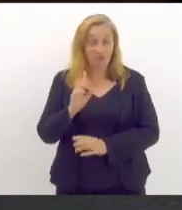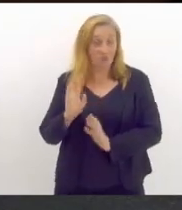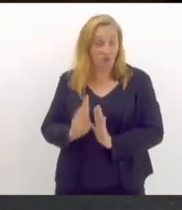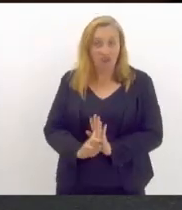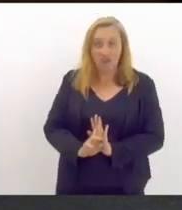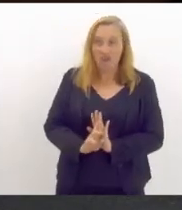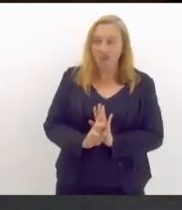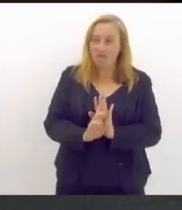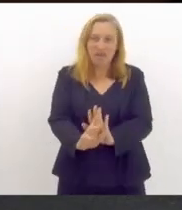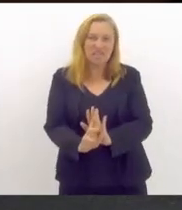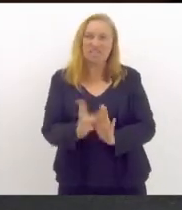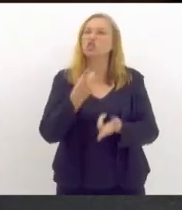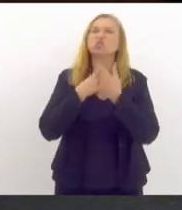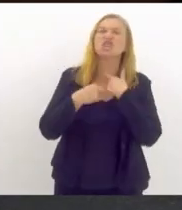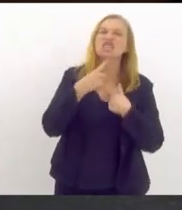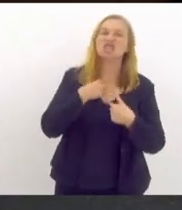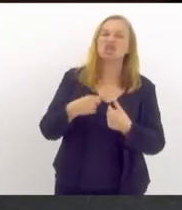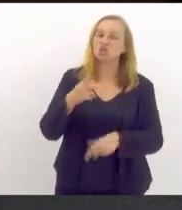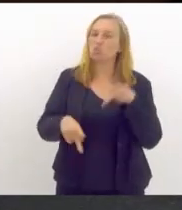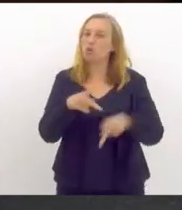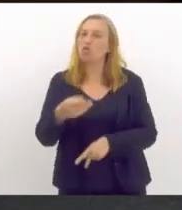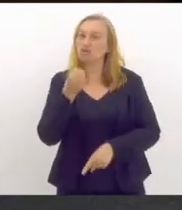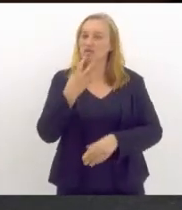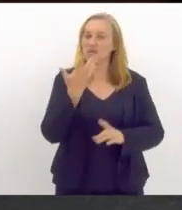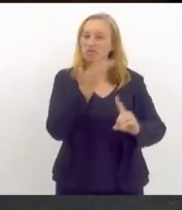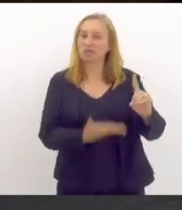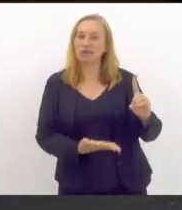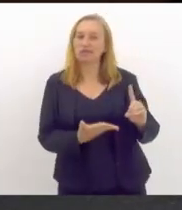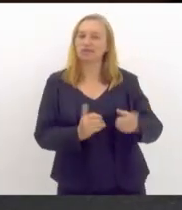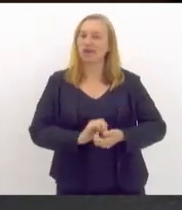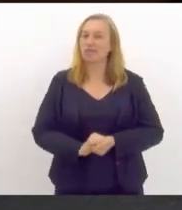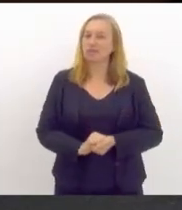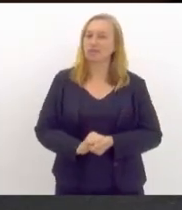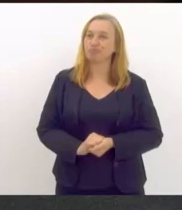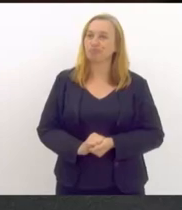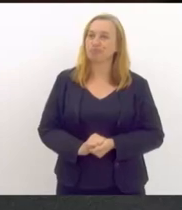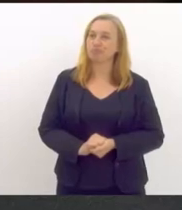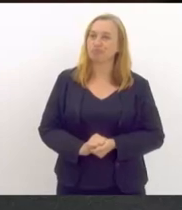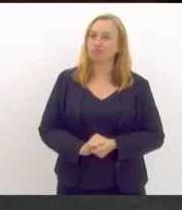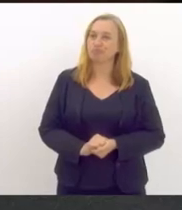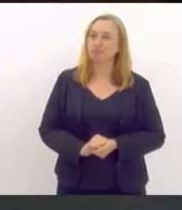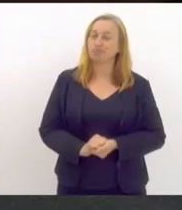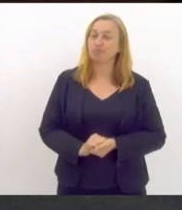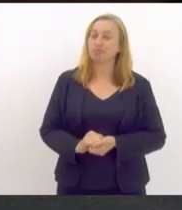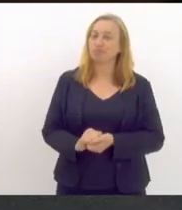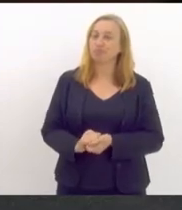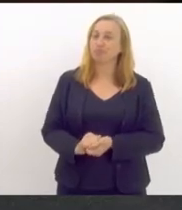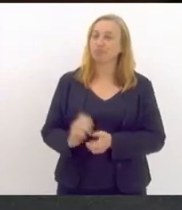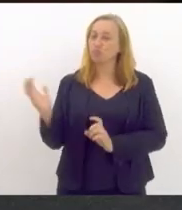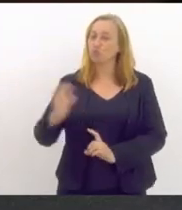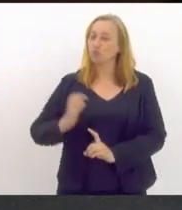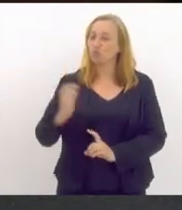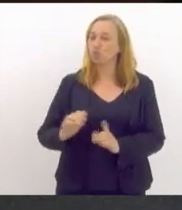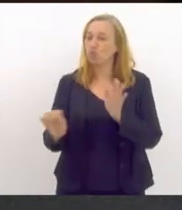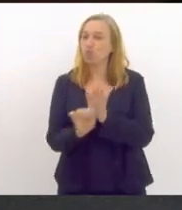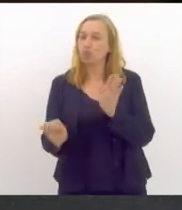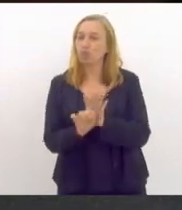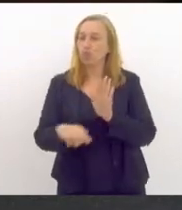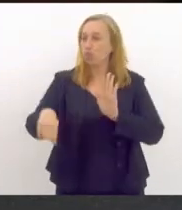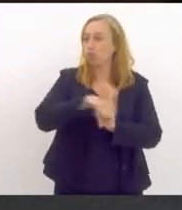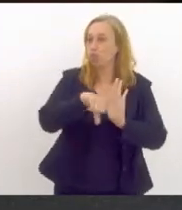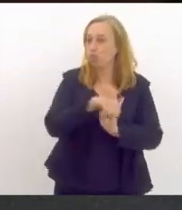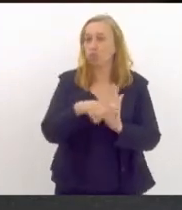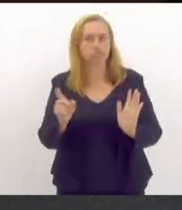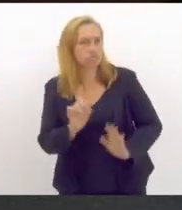o desejo da população de bem de homenagear aquele ou aquela que faz apologia à droga Apologia ao Crime Organizado